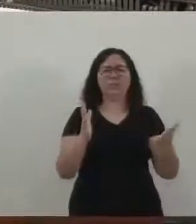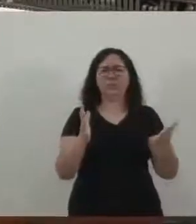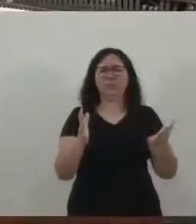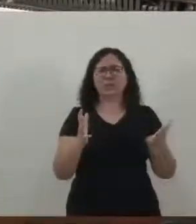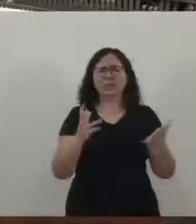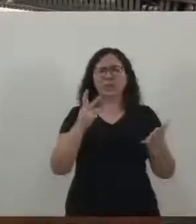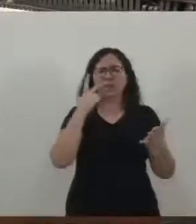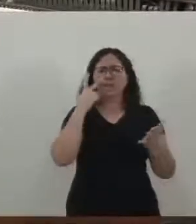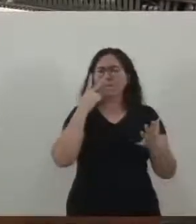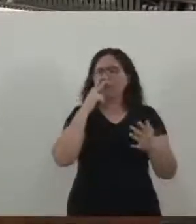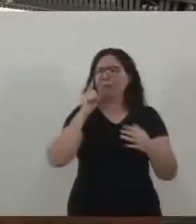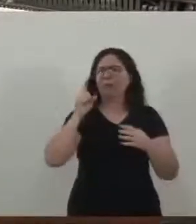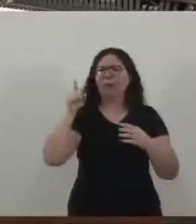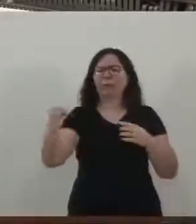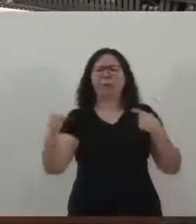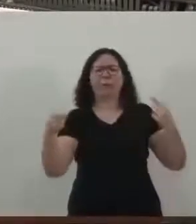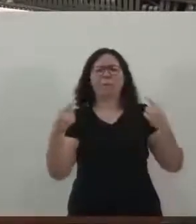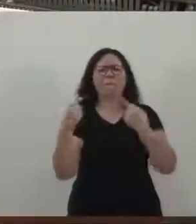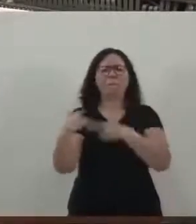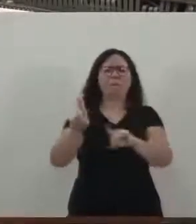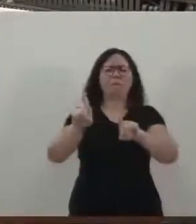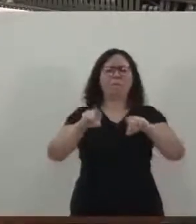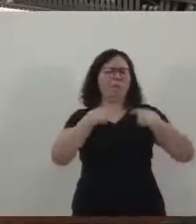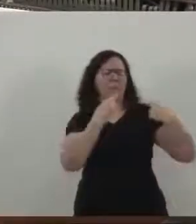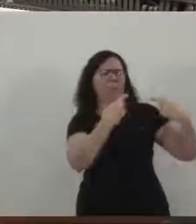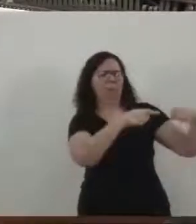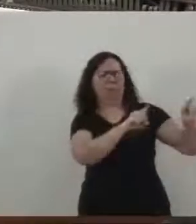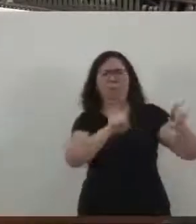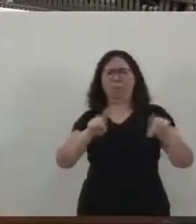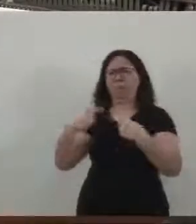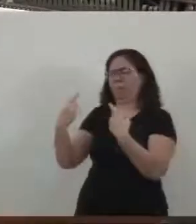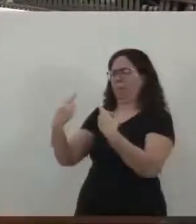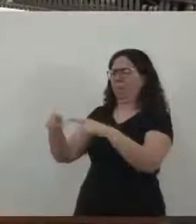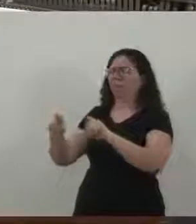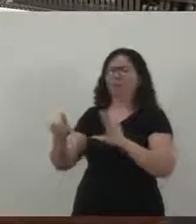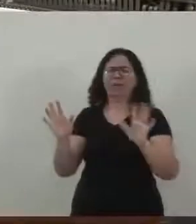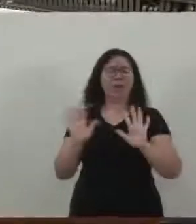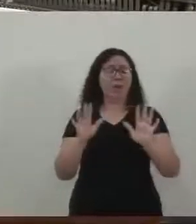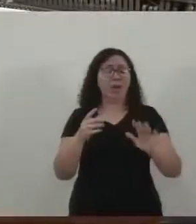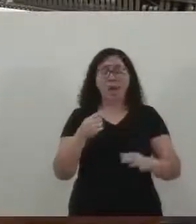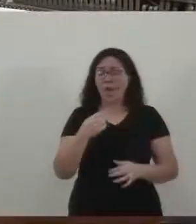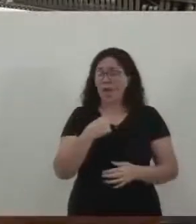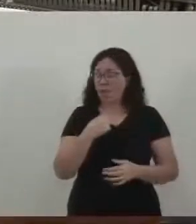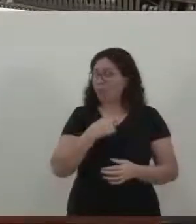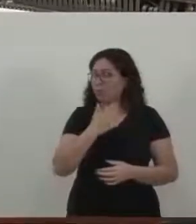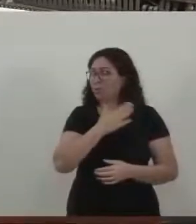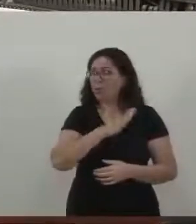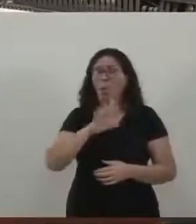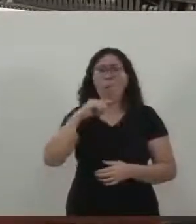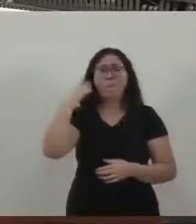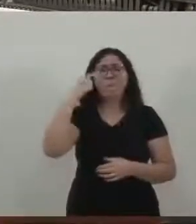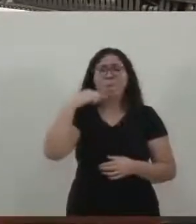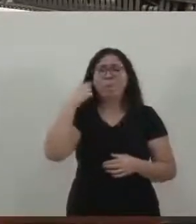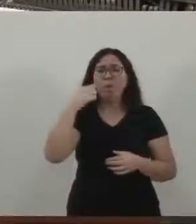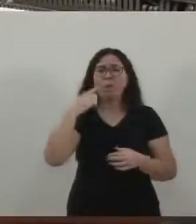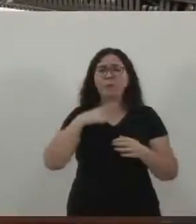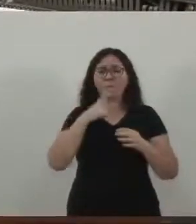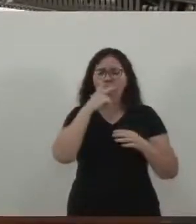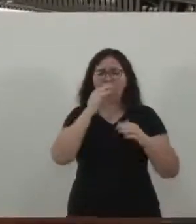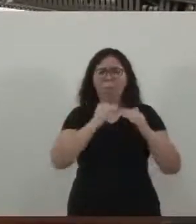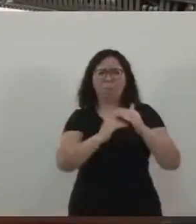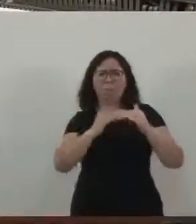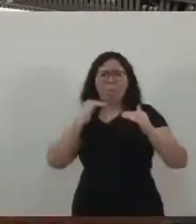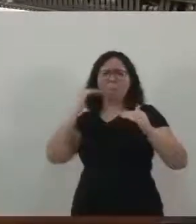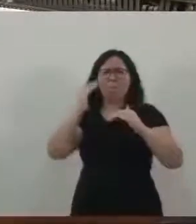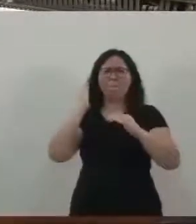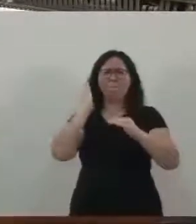momento estão aí querendo atacar um ou outro. Eu já falei na política uma coisa que eu abomino, é um querer subir pisando na cabeça do